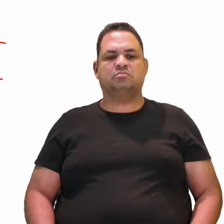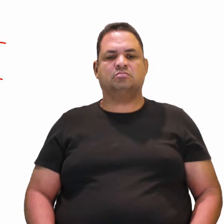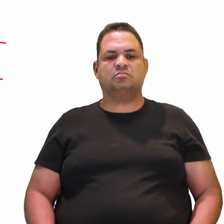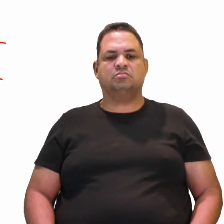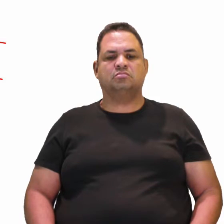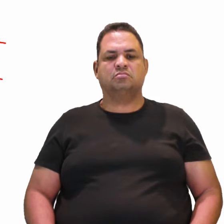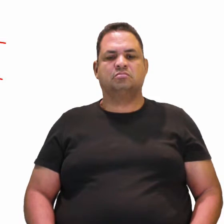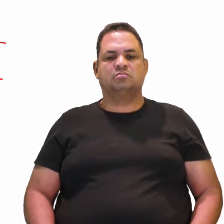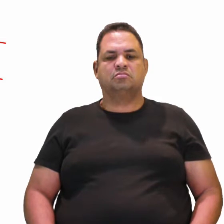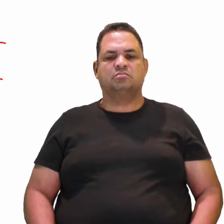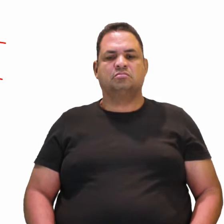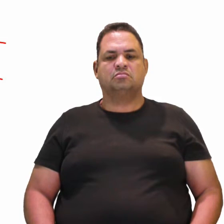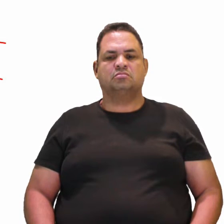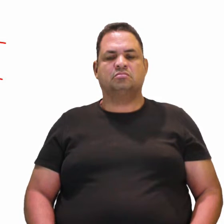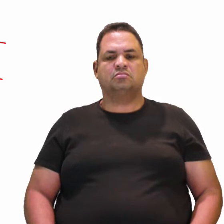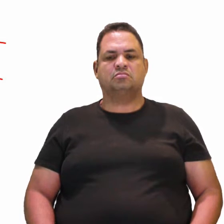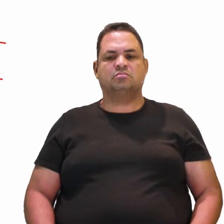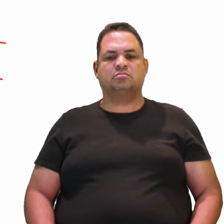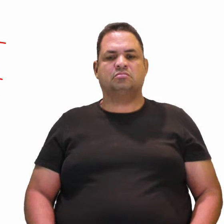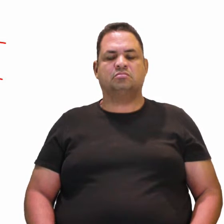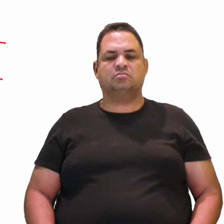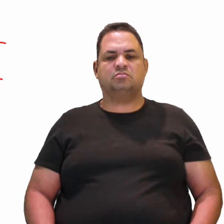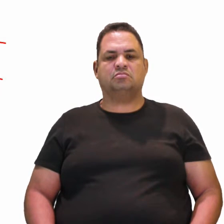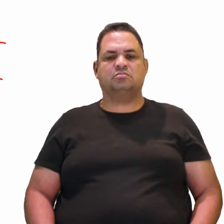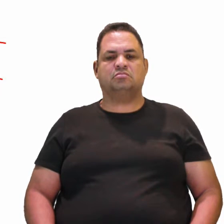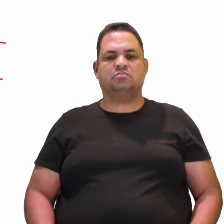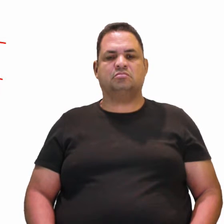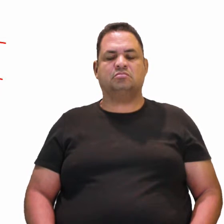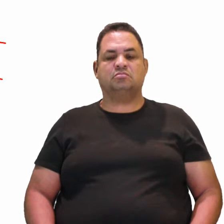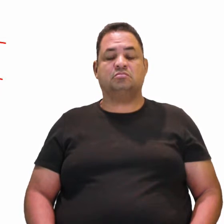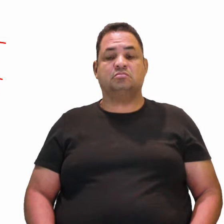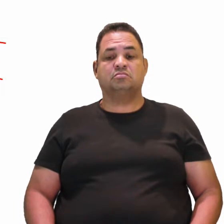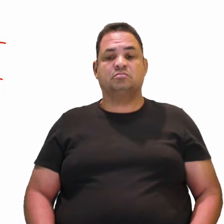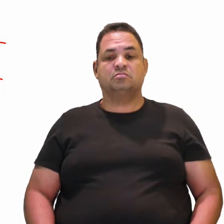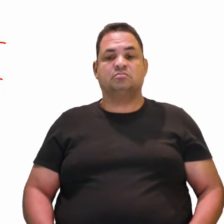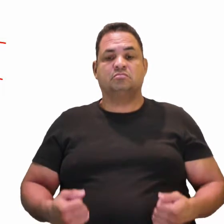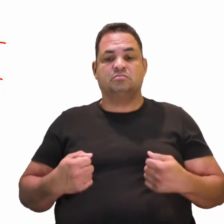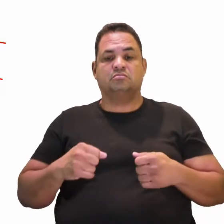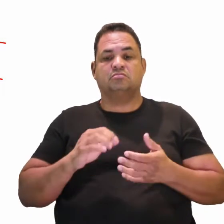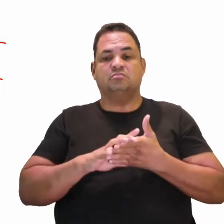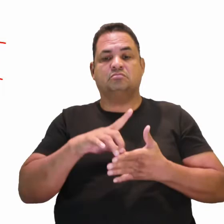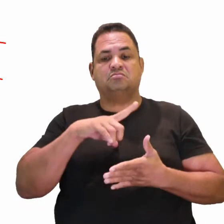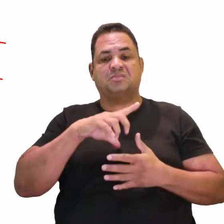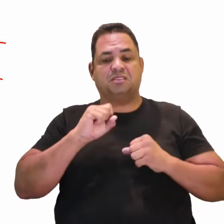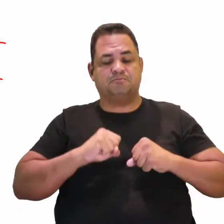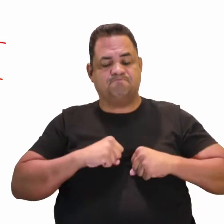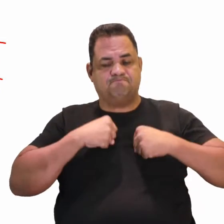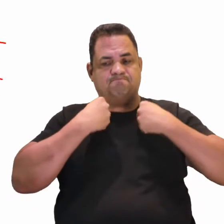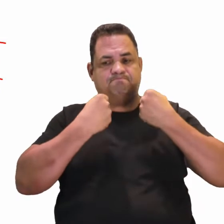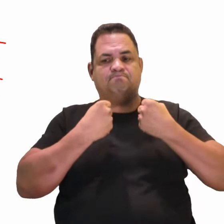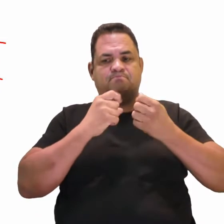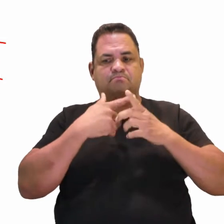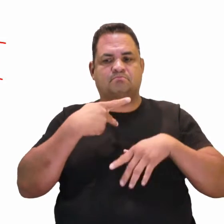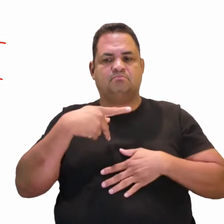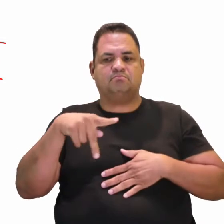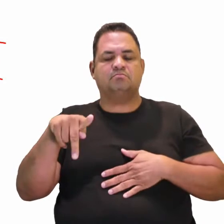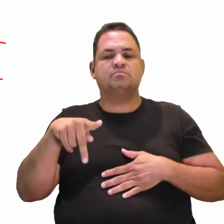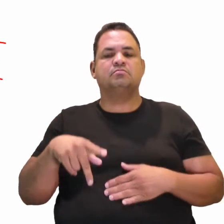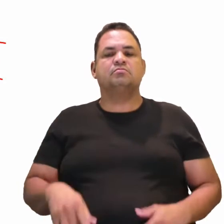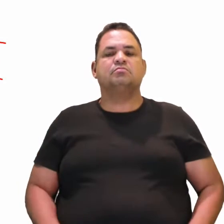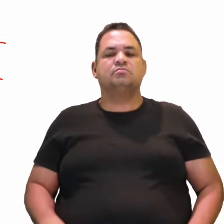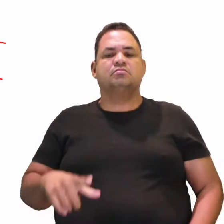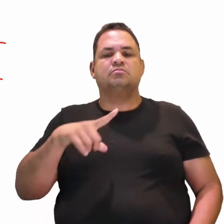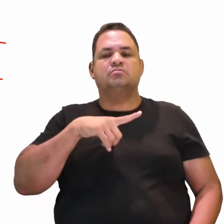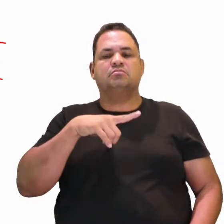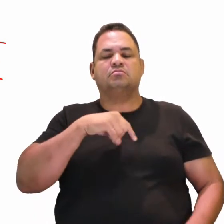simple changes will make a huge difference. Ok, pode exigir algum esforço para